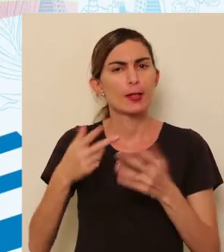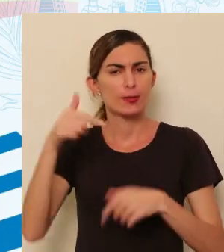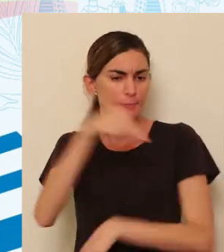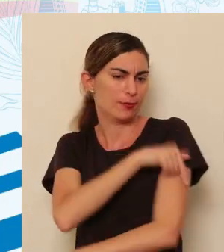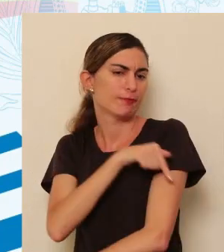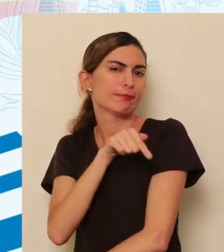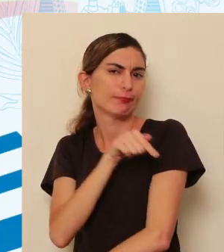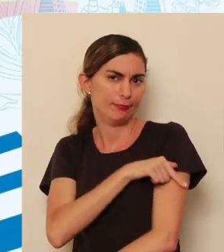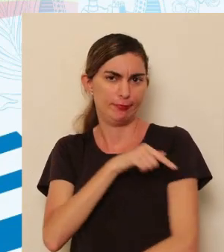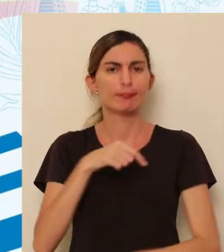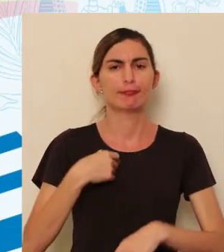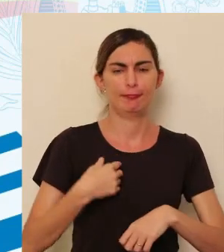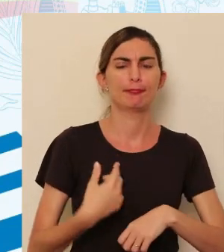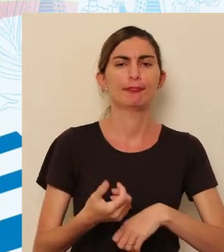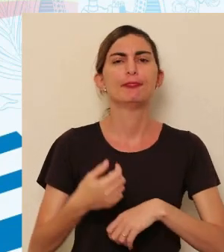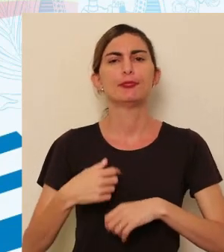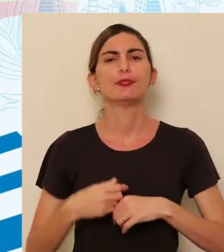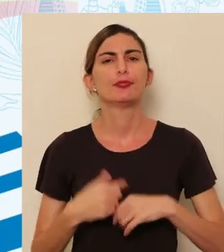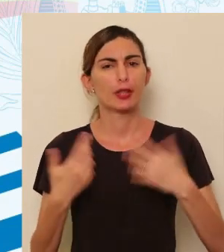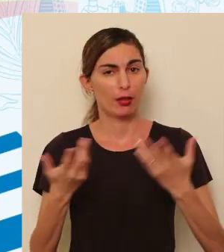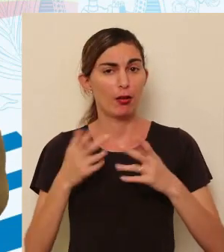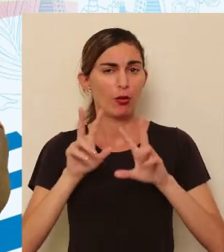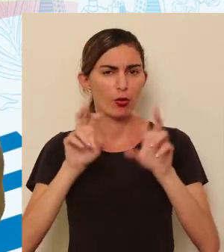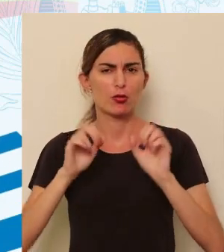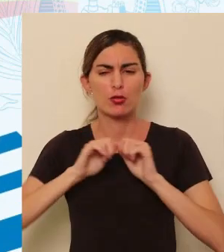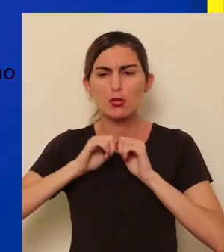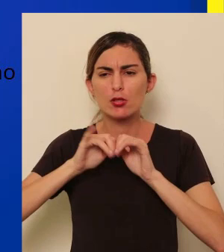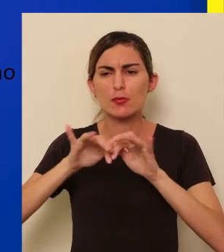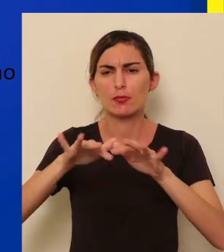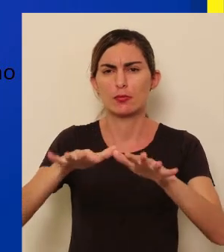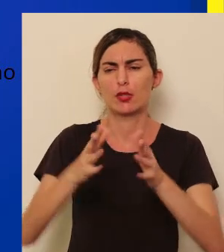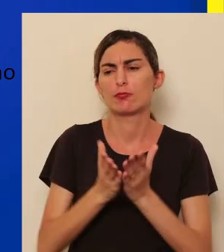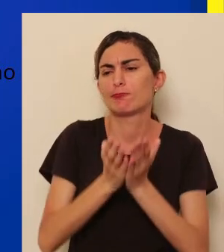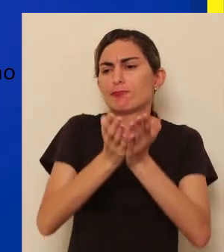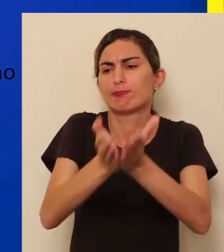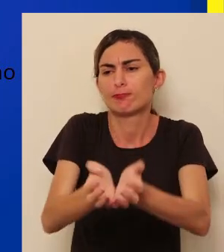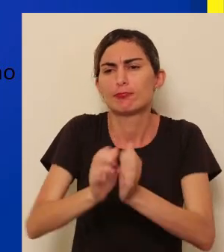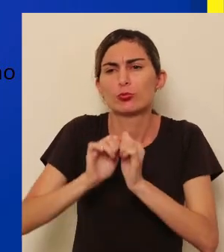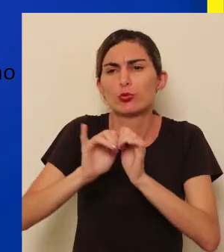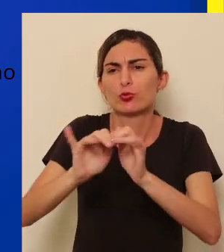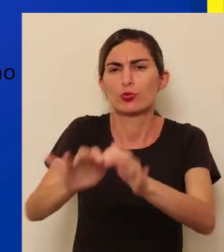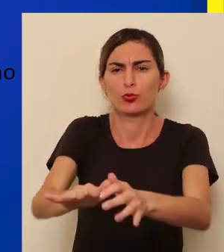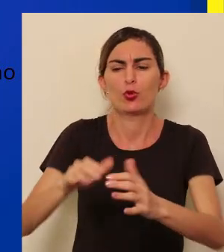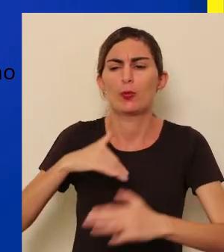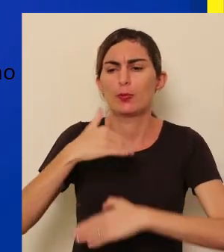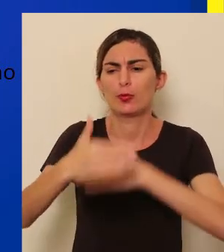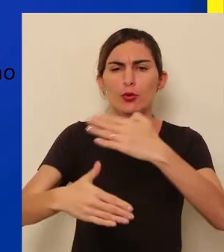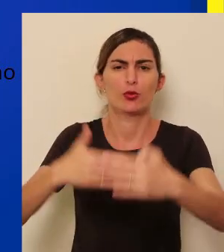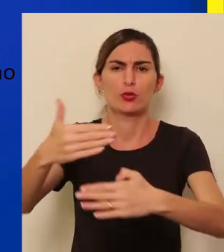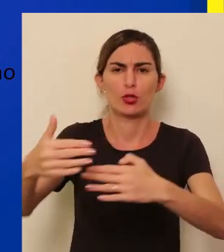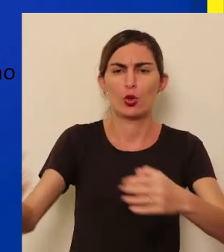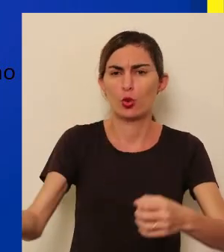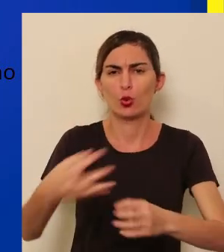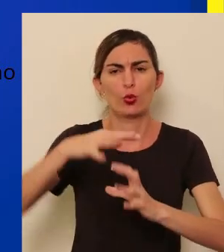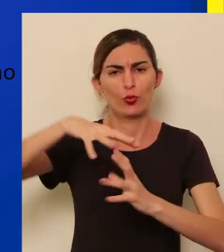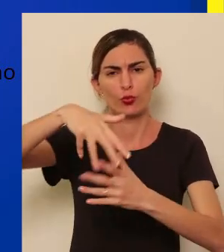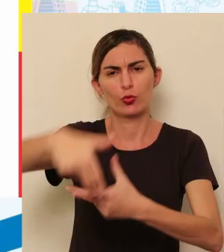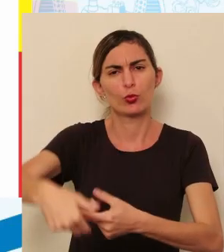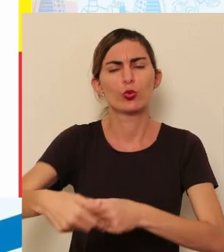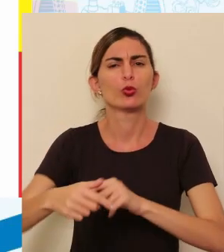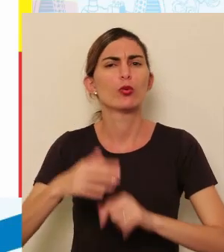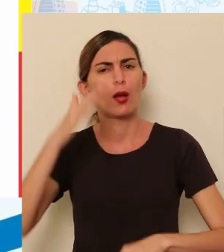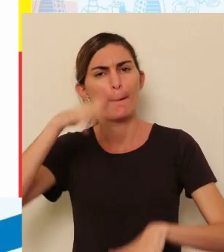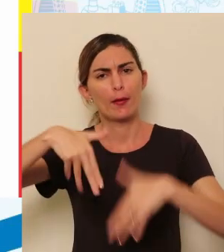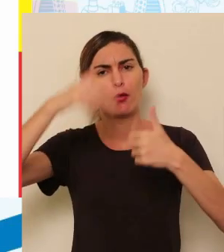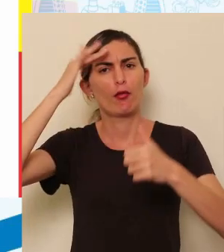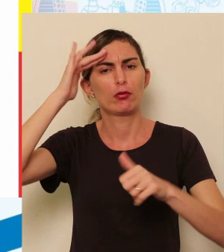aí no 7º ano do ensino fundamental, que são as expansões marítimas e o processo de aculturação no Novo Mundo.